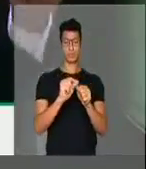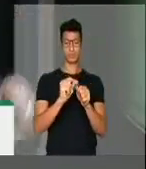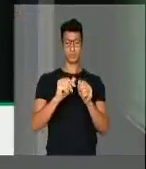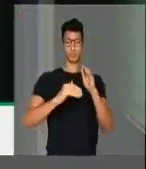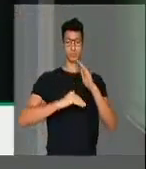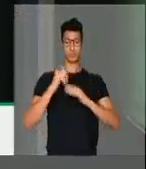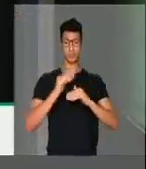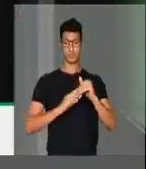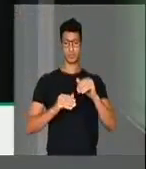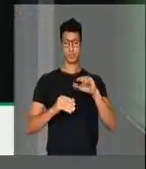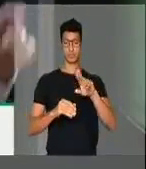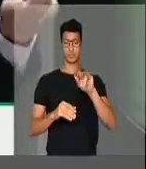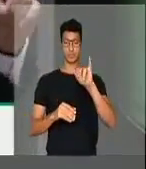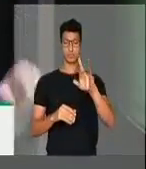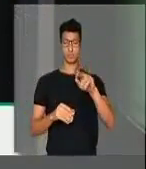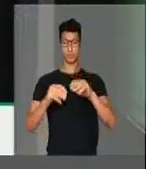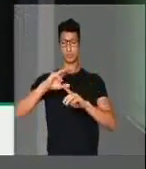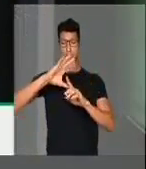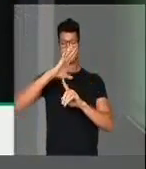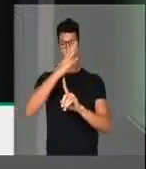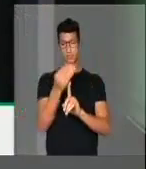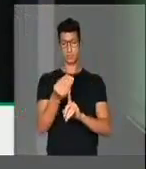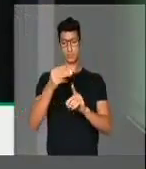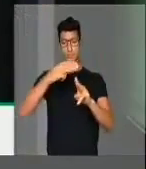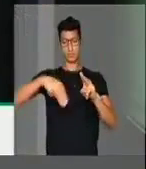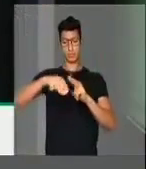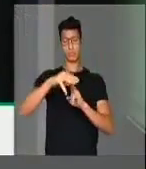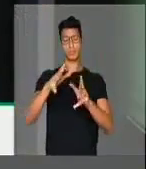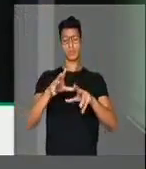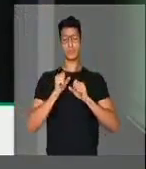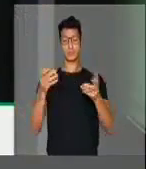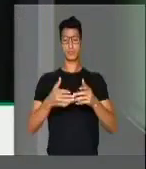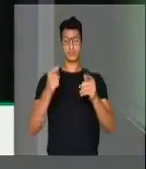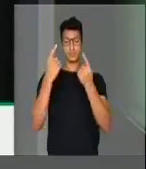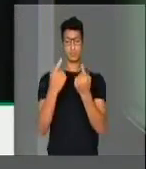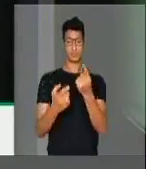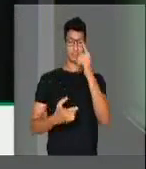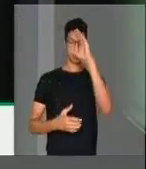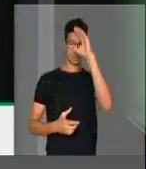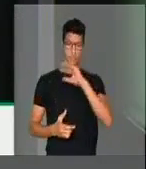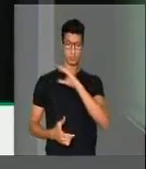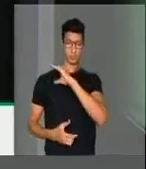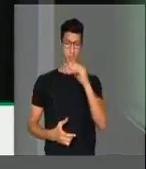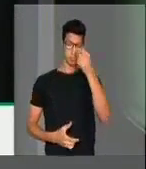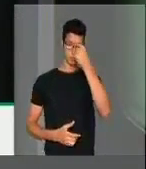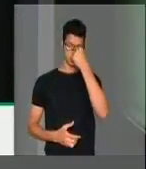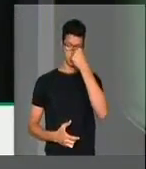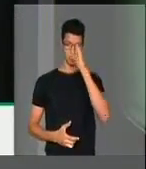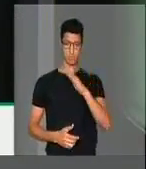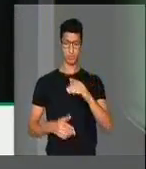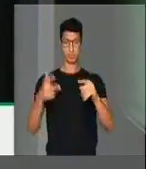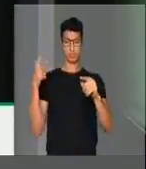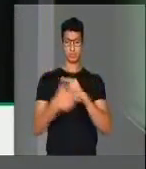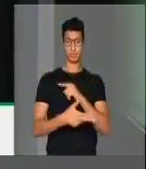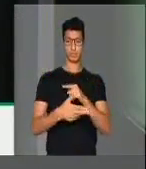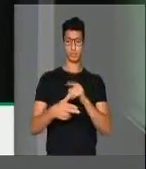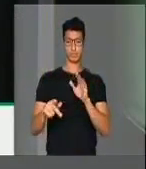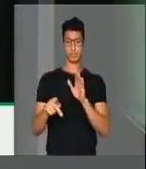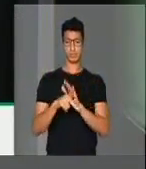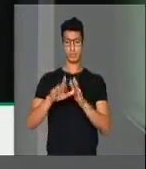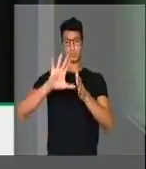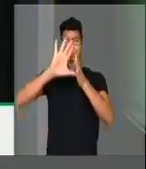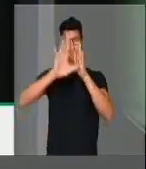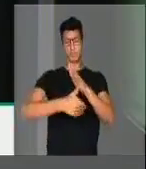fiz na questão do Queer Museu, para investigar. Hoje acabei de receber uma notícia que uma igreja lá em Aparecida foi violado, o sacrário